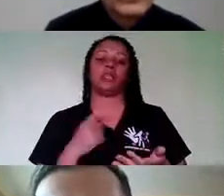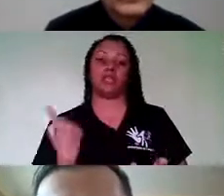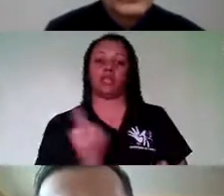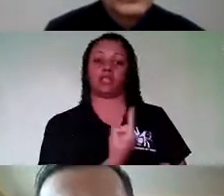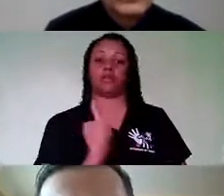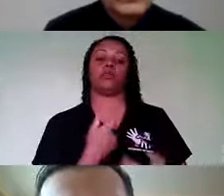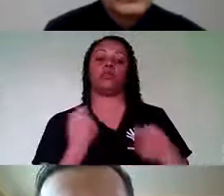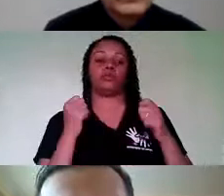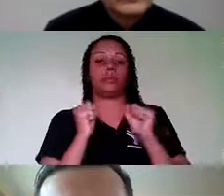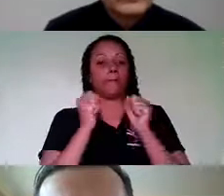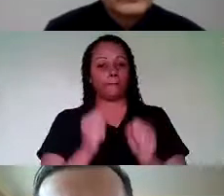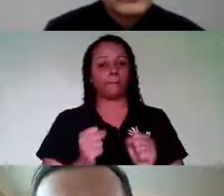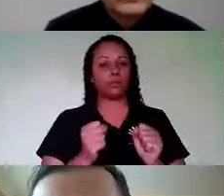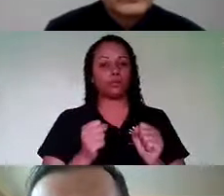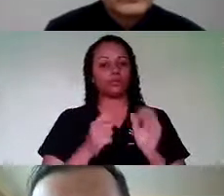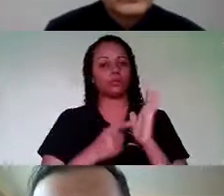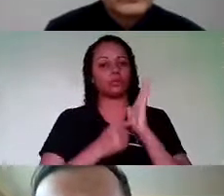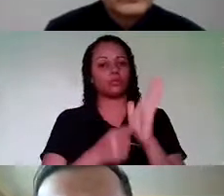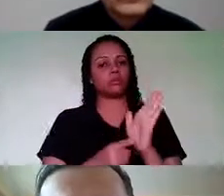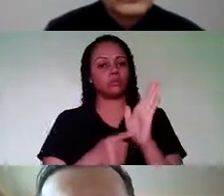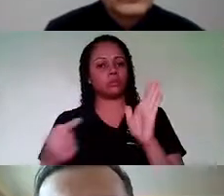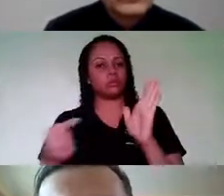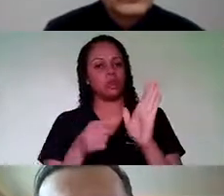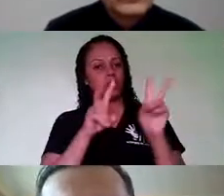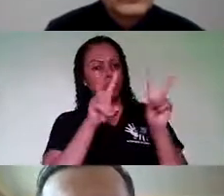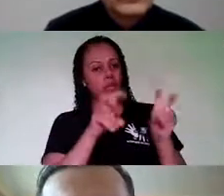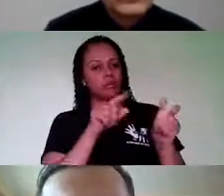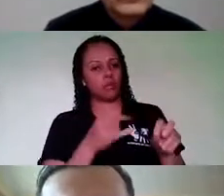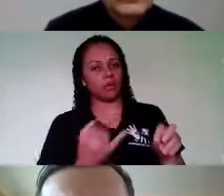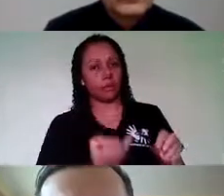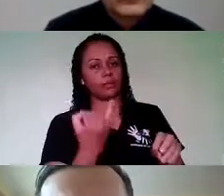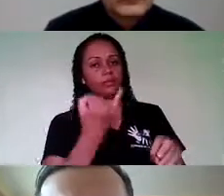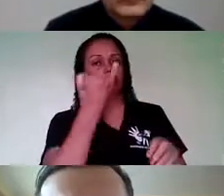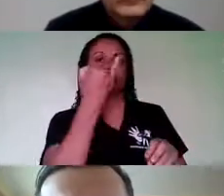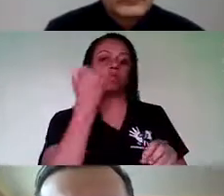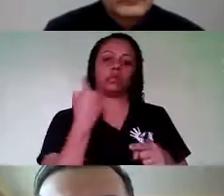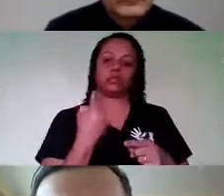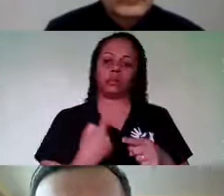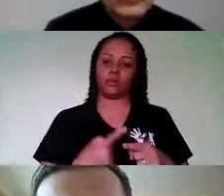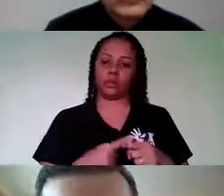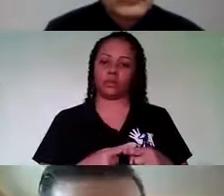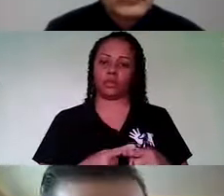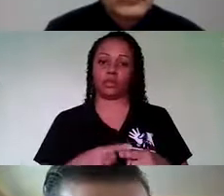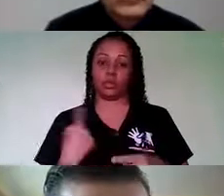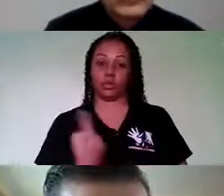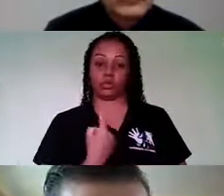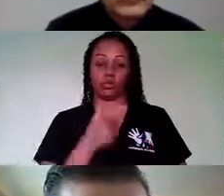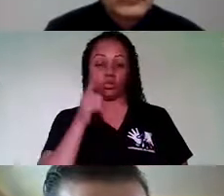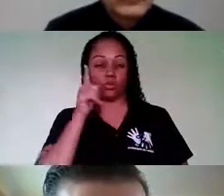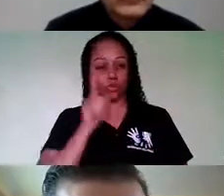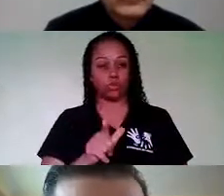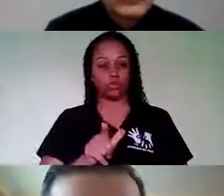esse tema, porque ele é importante, né? É muito importante que a gente apareça